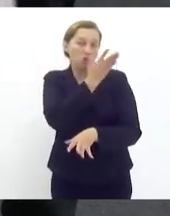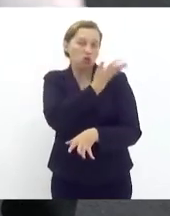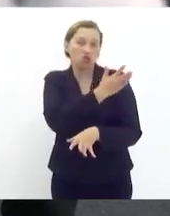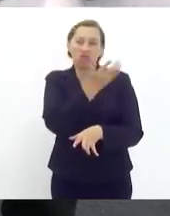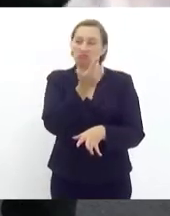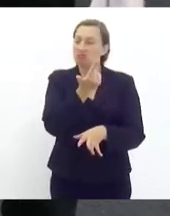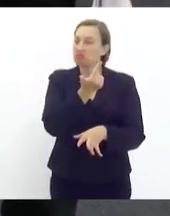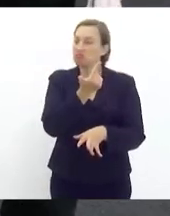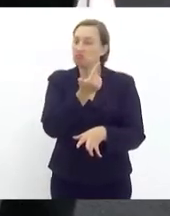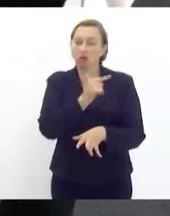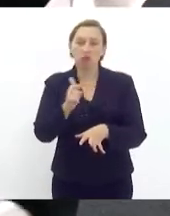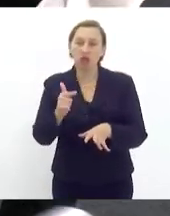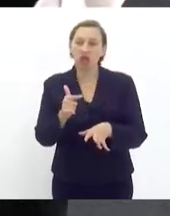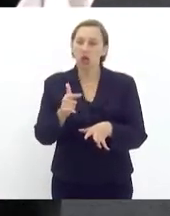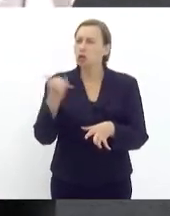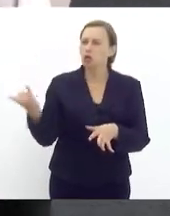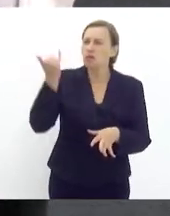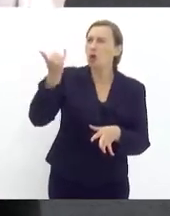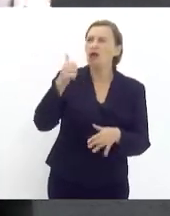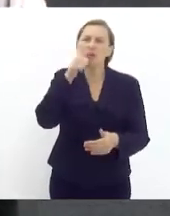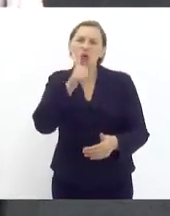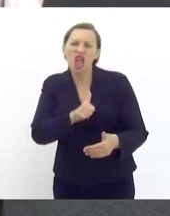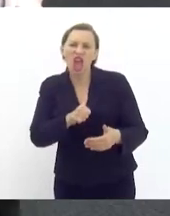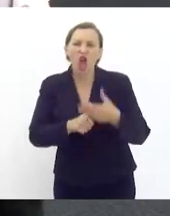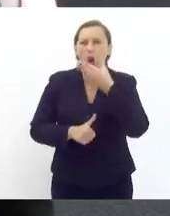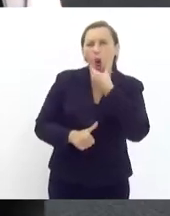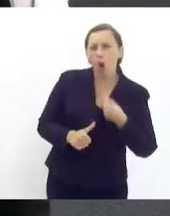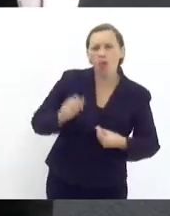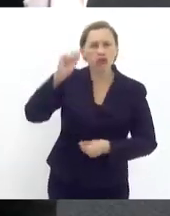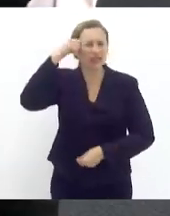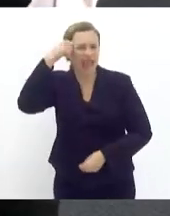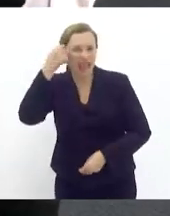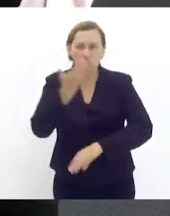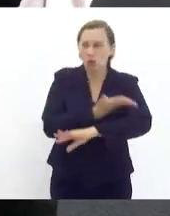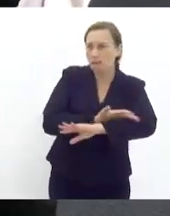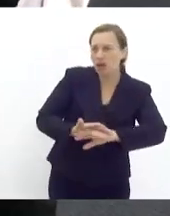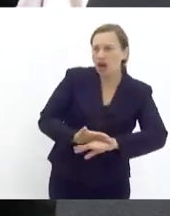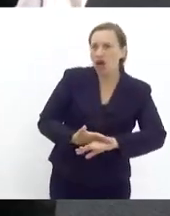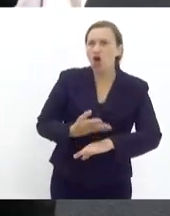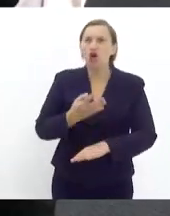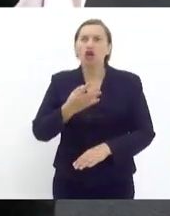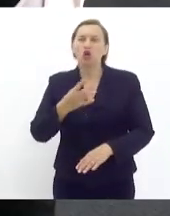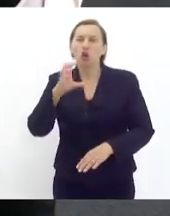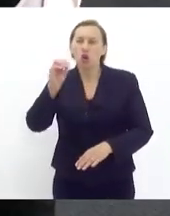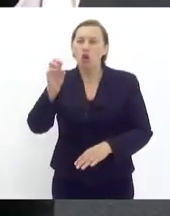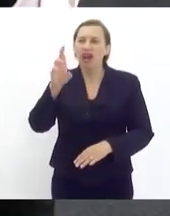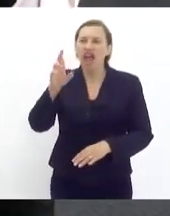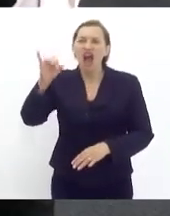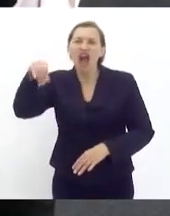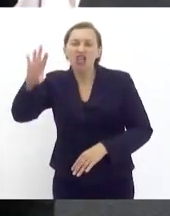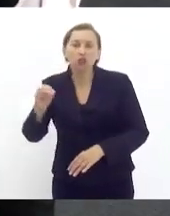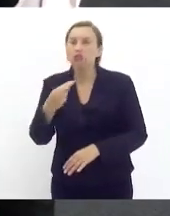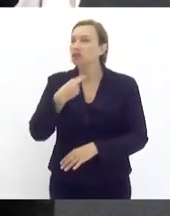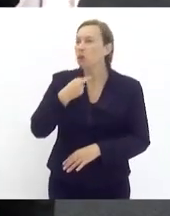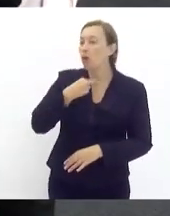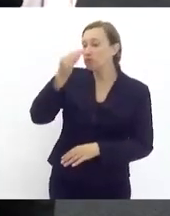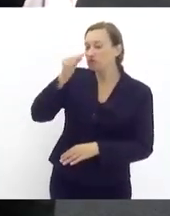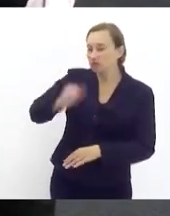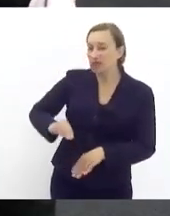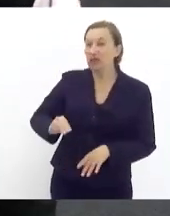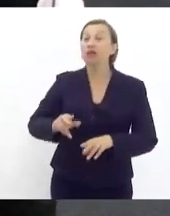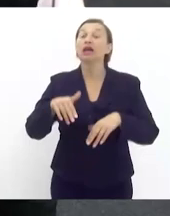não importa se é mulher se é homem se é negro Se é branco não pode ser discriminado então